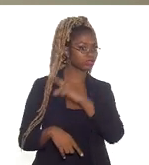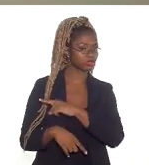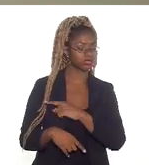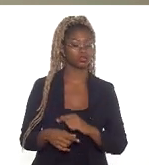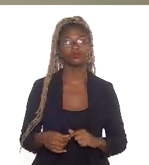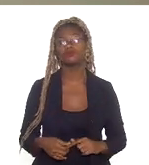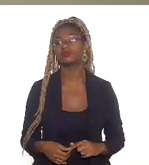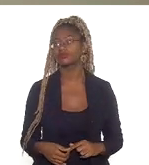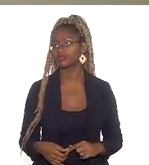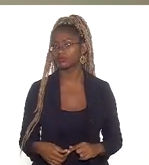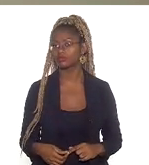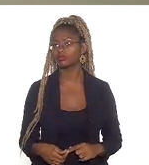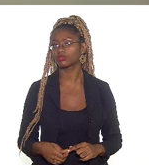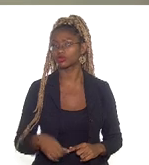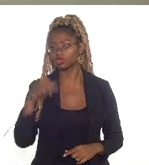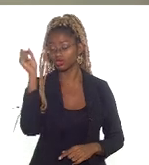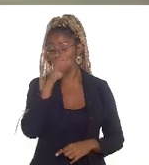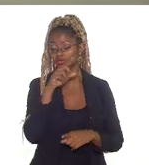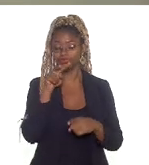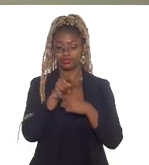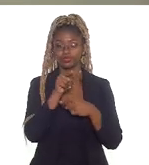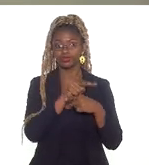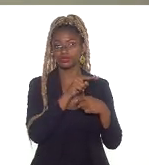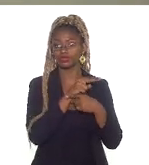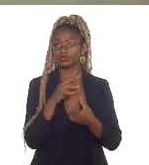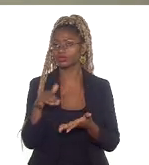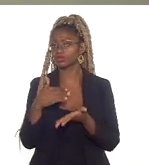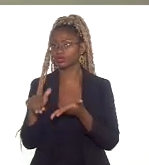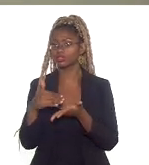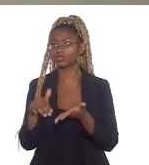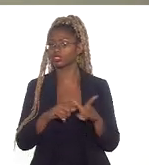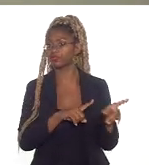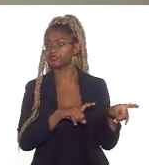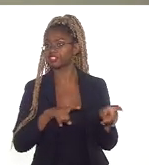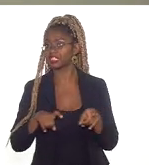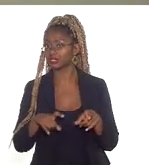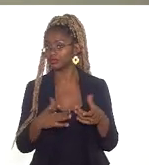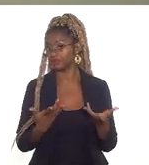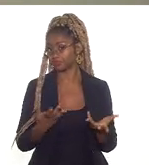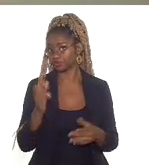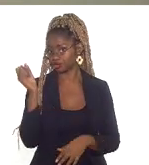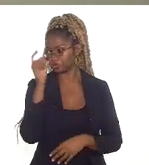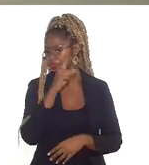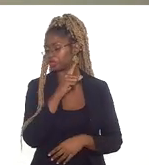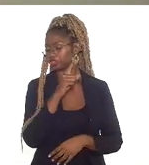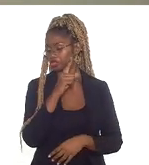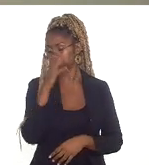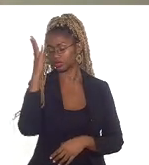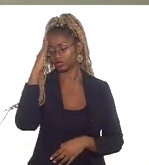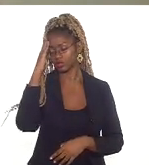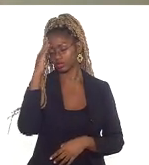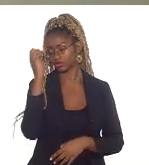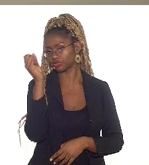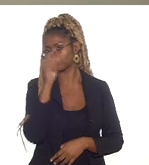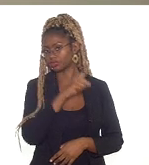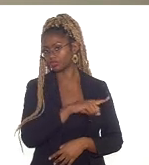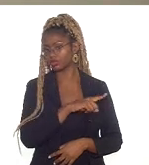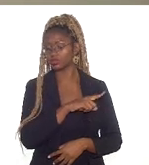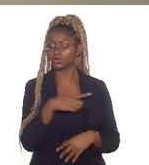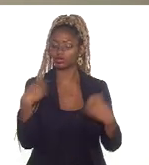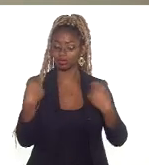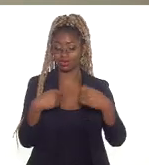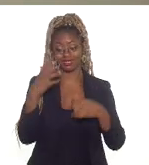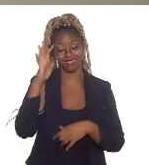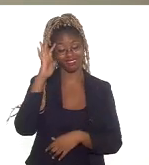de ser fiscalizada pela Secretaria de Fazenda. Muito difícil. A gente tem que